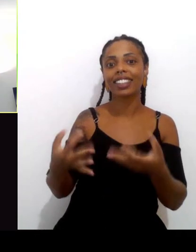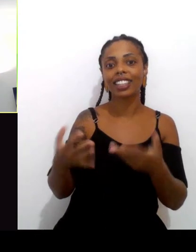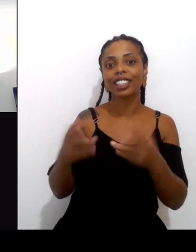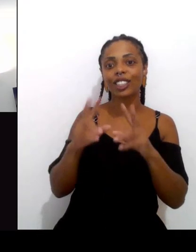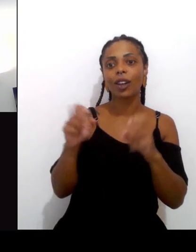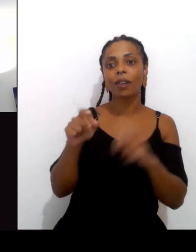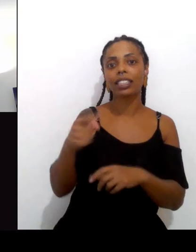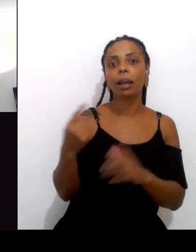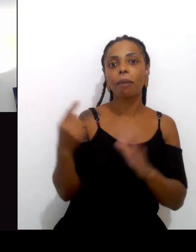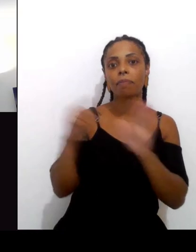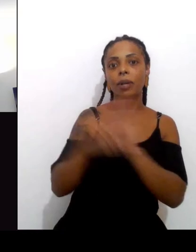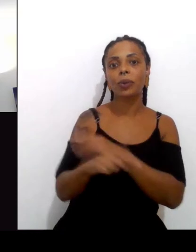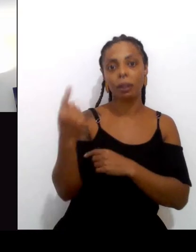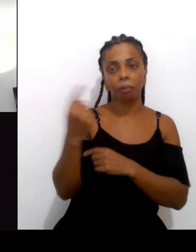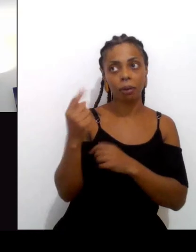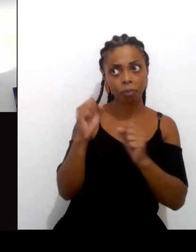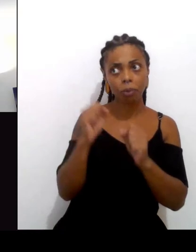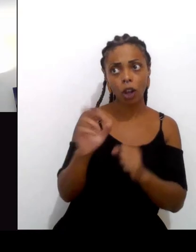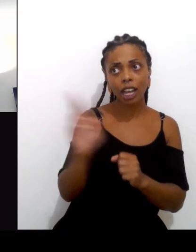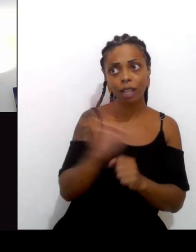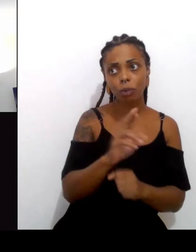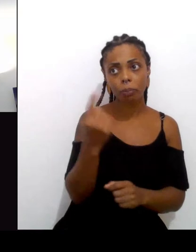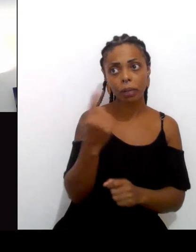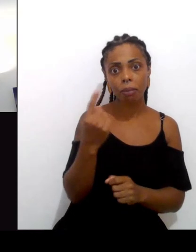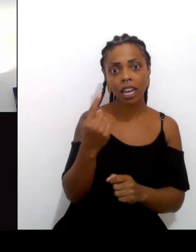você não quer responder primeiro